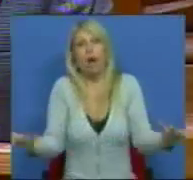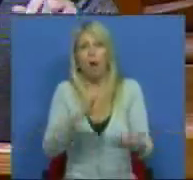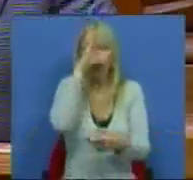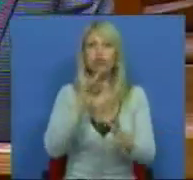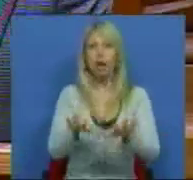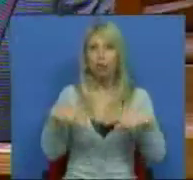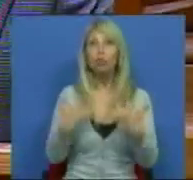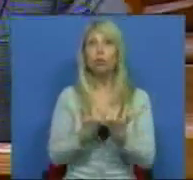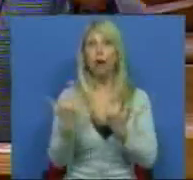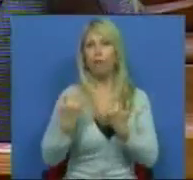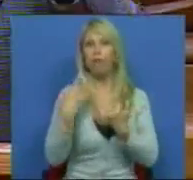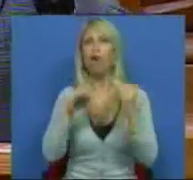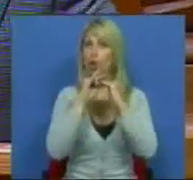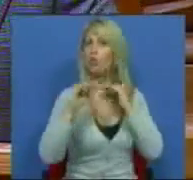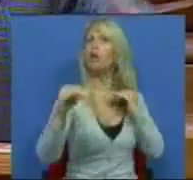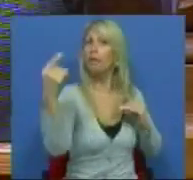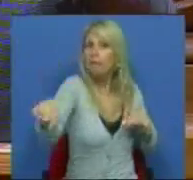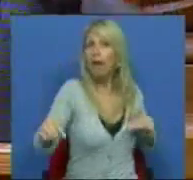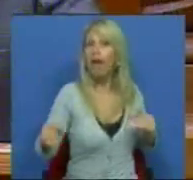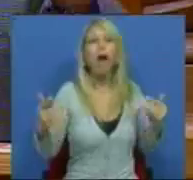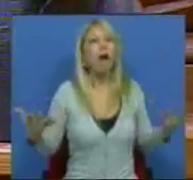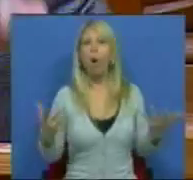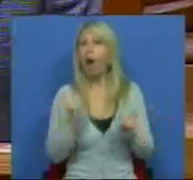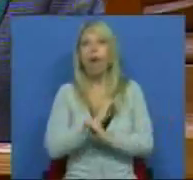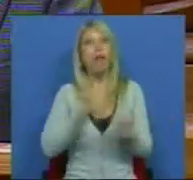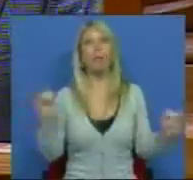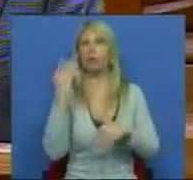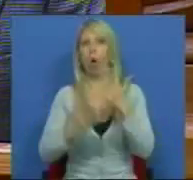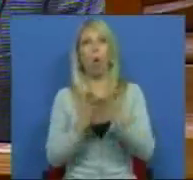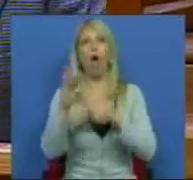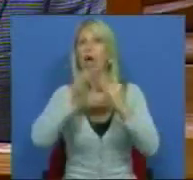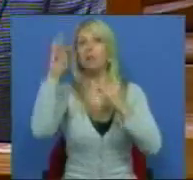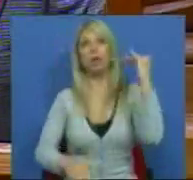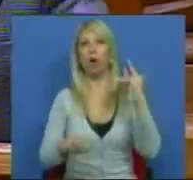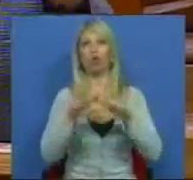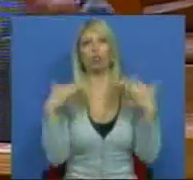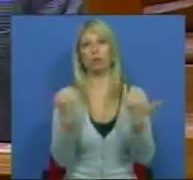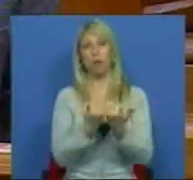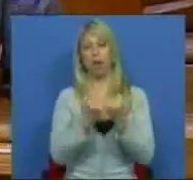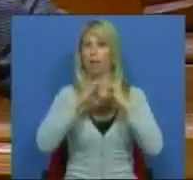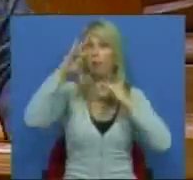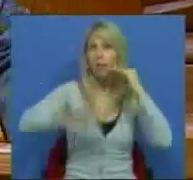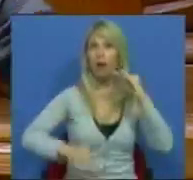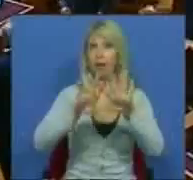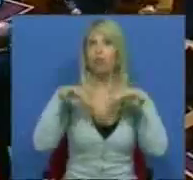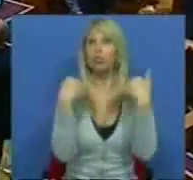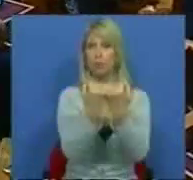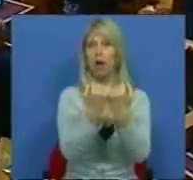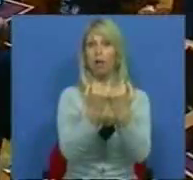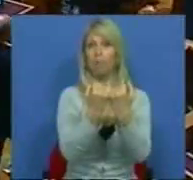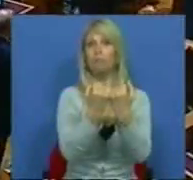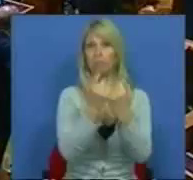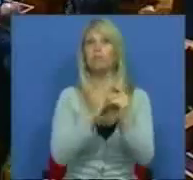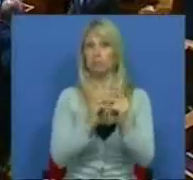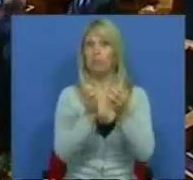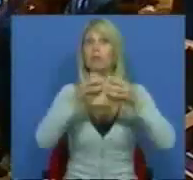Social é sustentável. O que não é sustentável é a desigualdade social. A desigualdade social que tem vindo